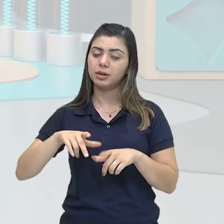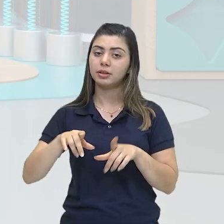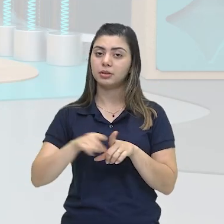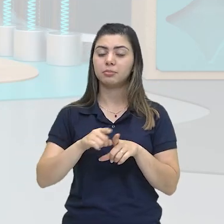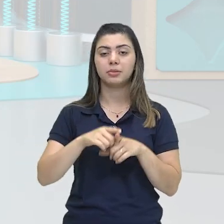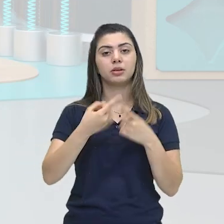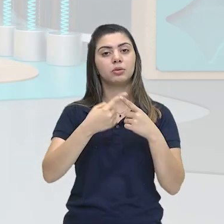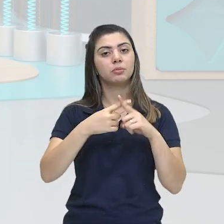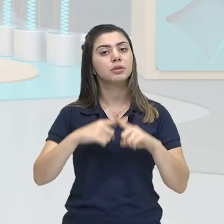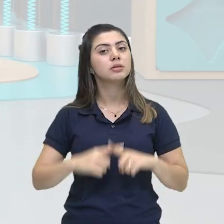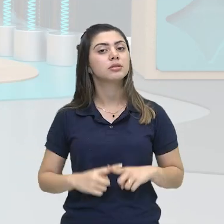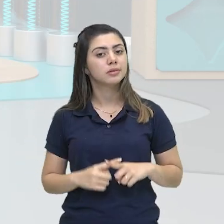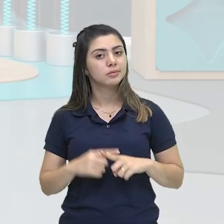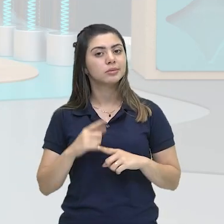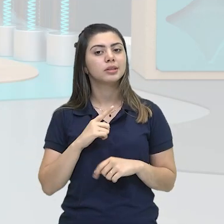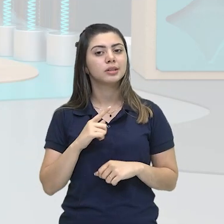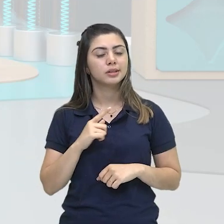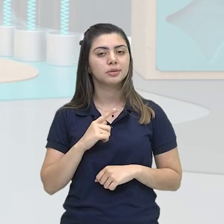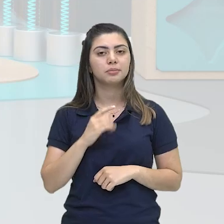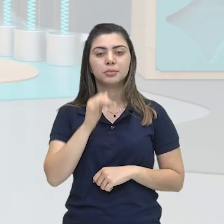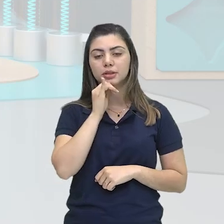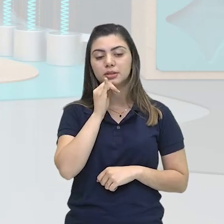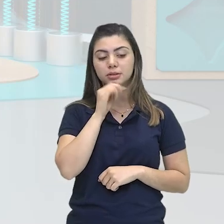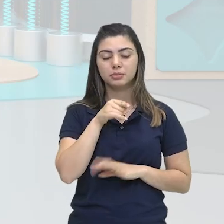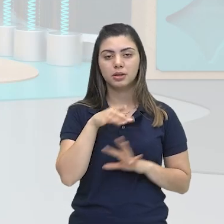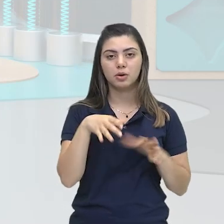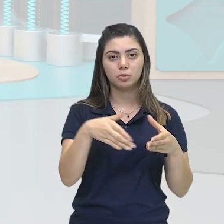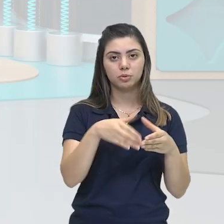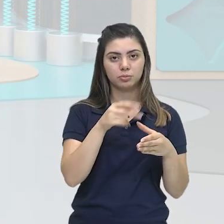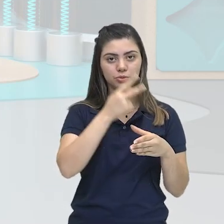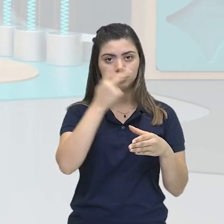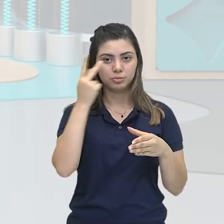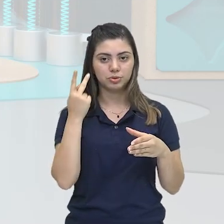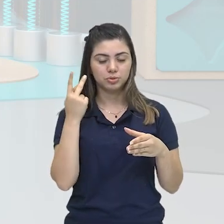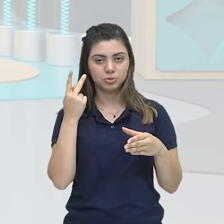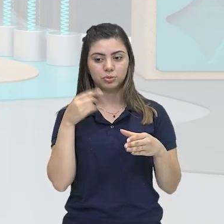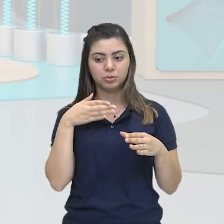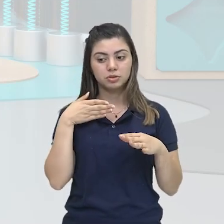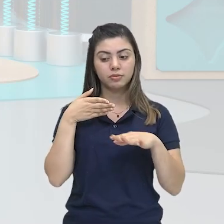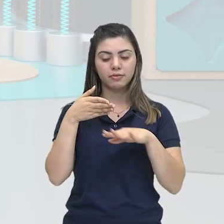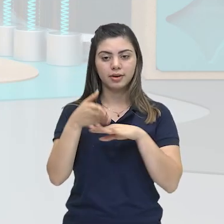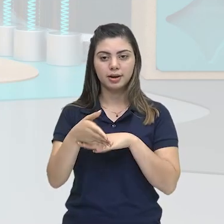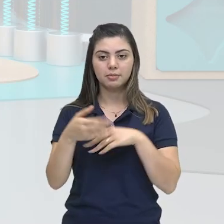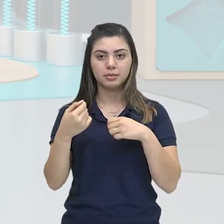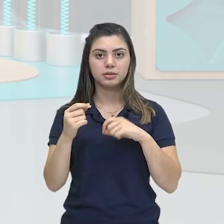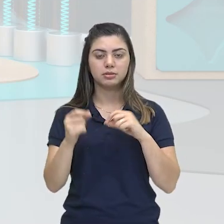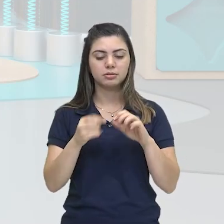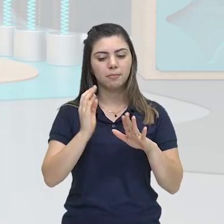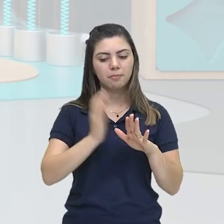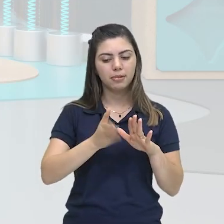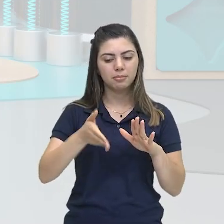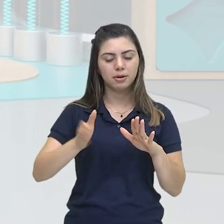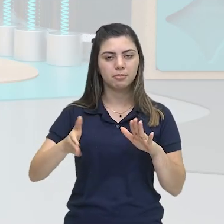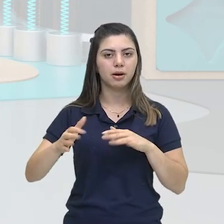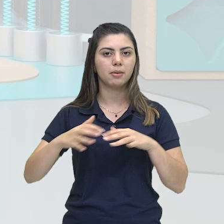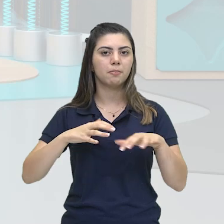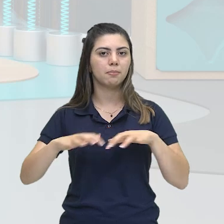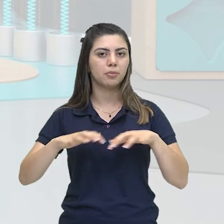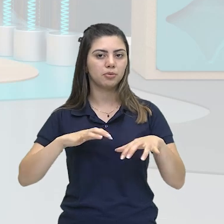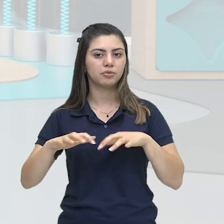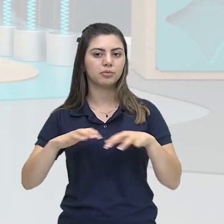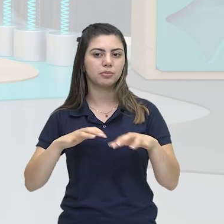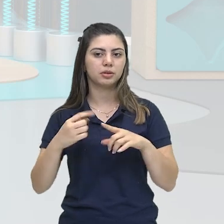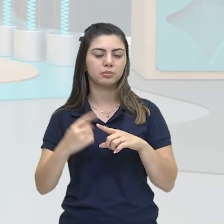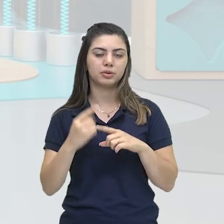competitiva. Existem competições onde um grupo de ginastas vão lá e eles têm que fazer uma série de movimentos, né, que